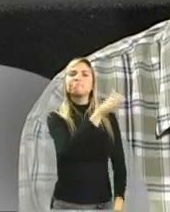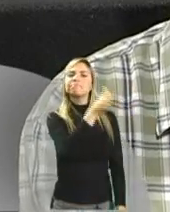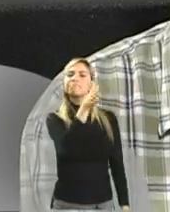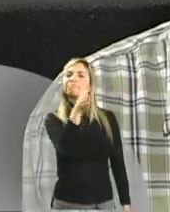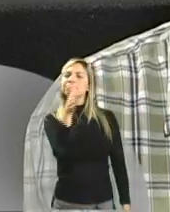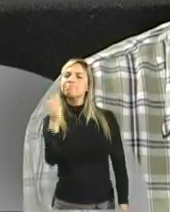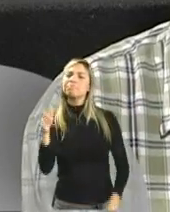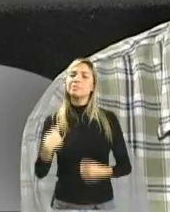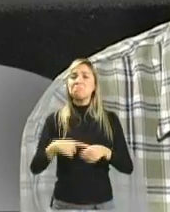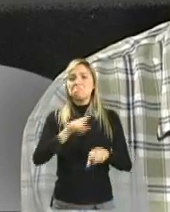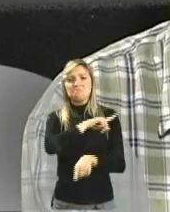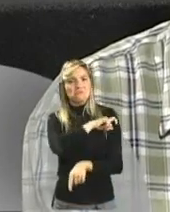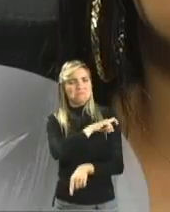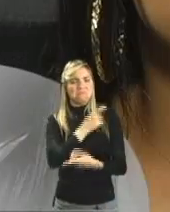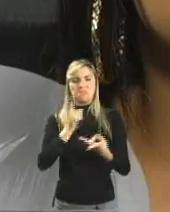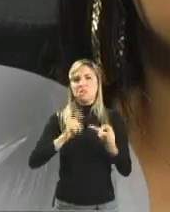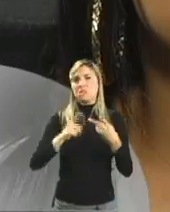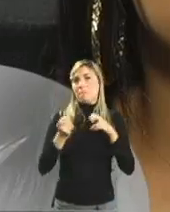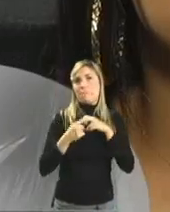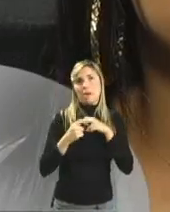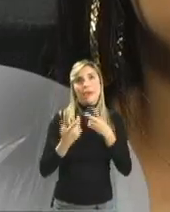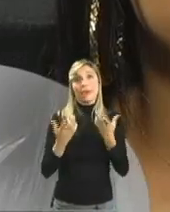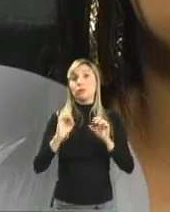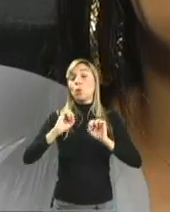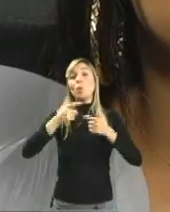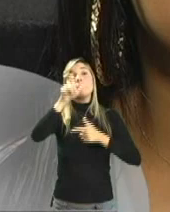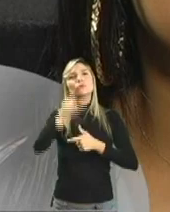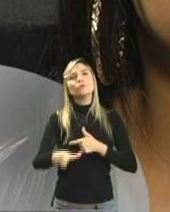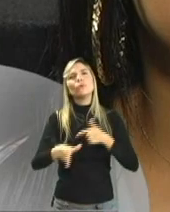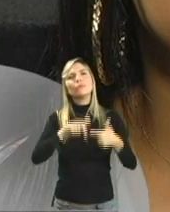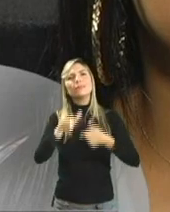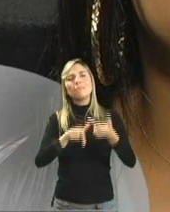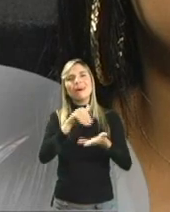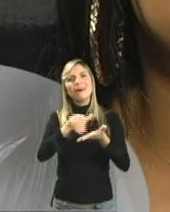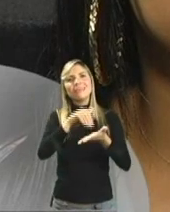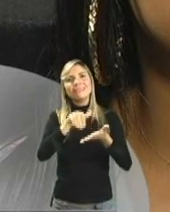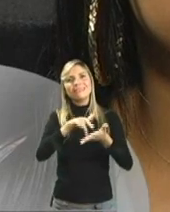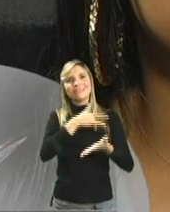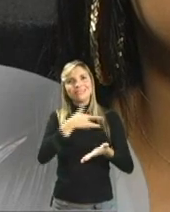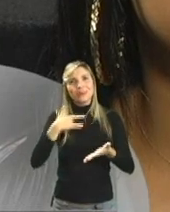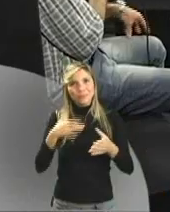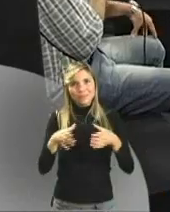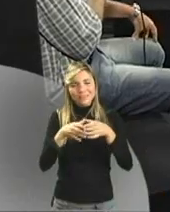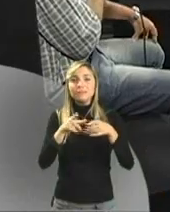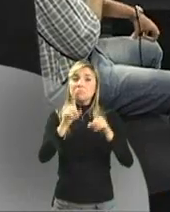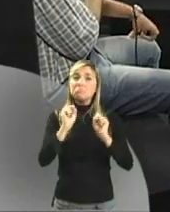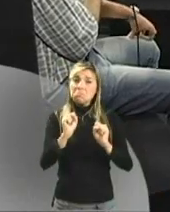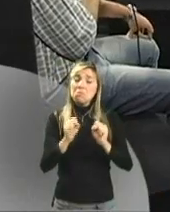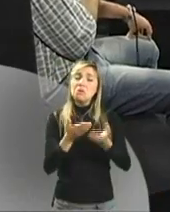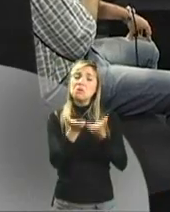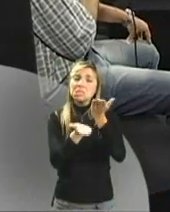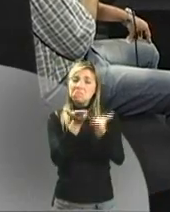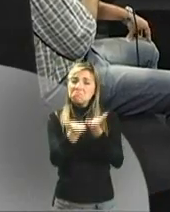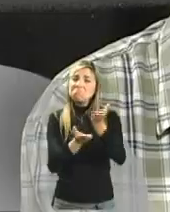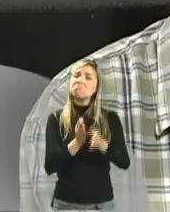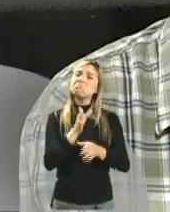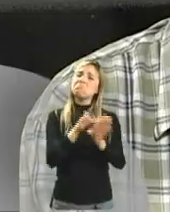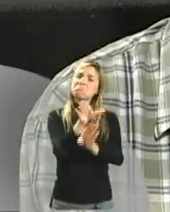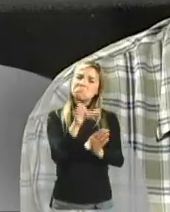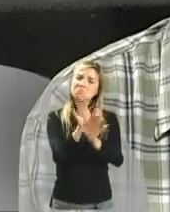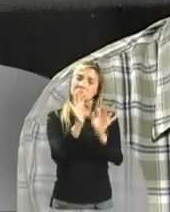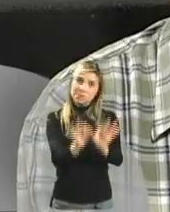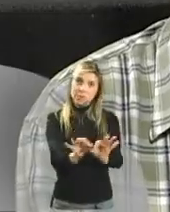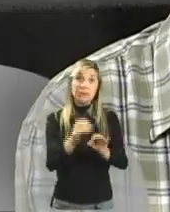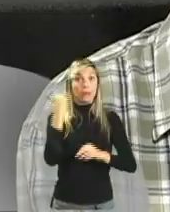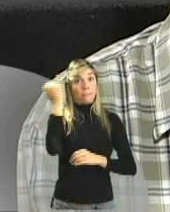porque nada melhor do que o enfermeiro, o médico e a própria Secretaria Municipal de Saúde fazer a gestão desse cuidado. O